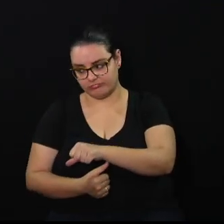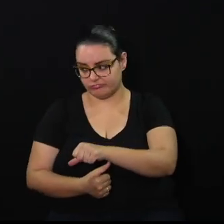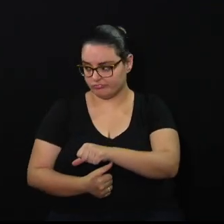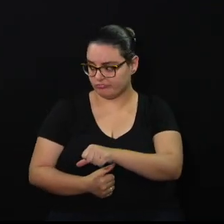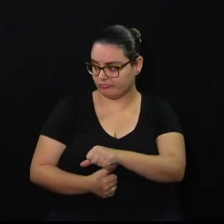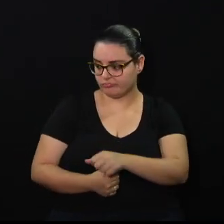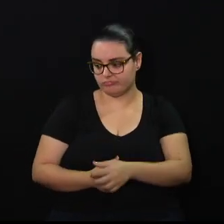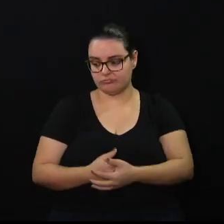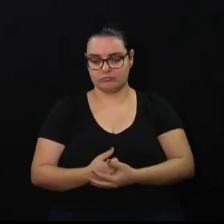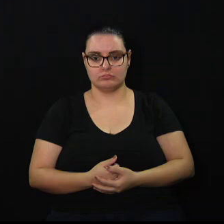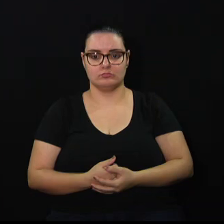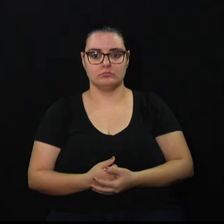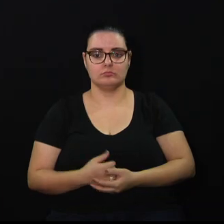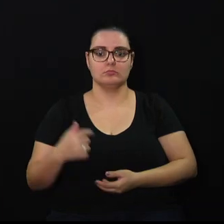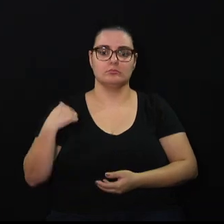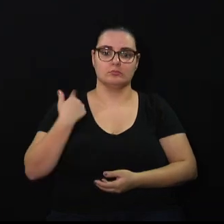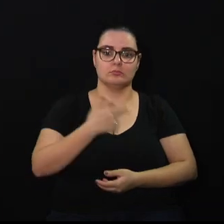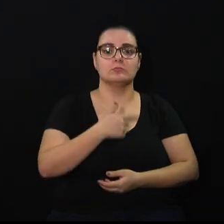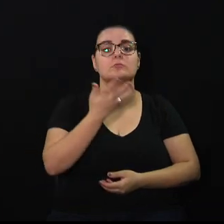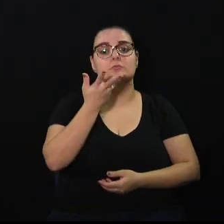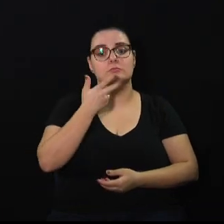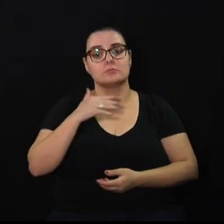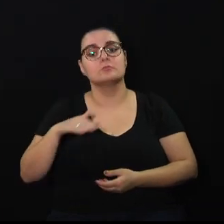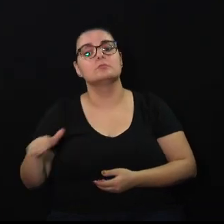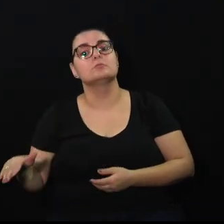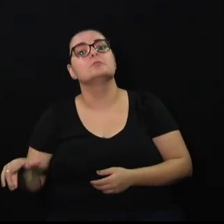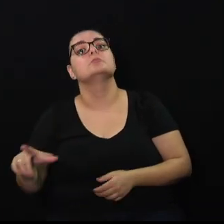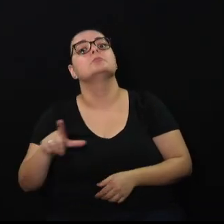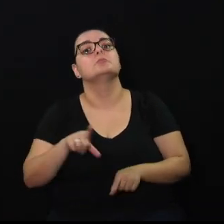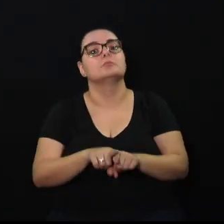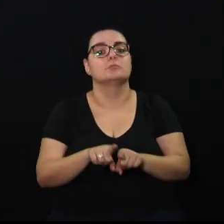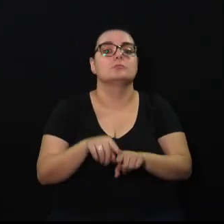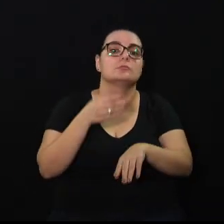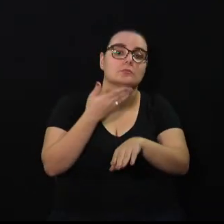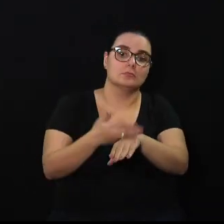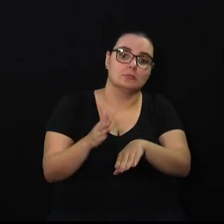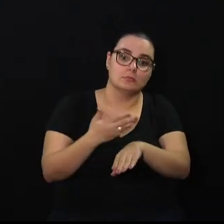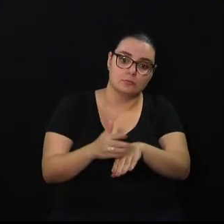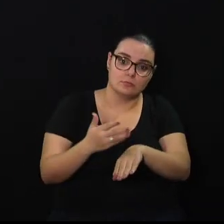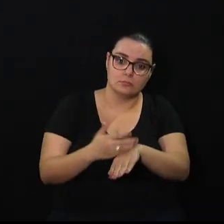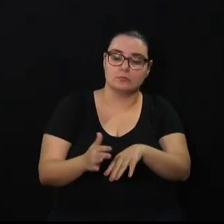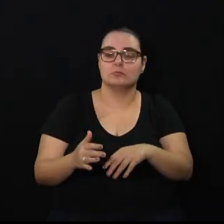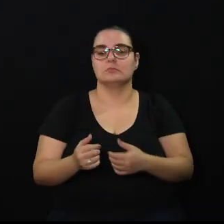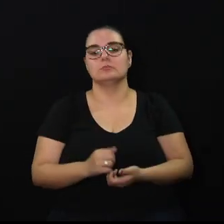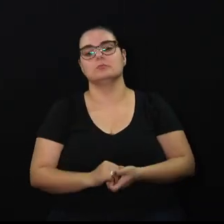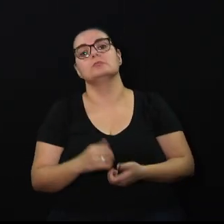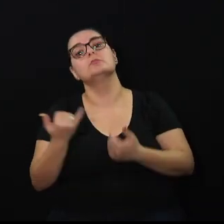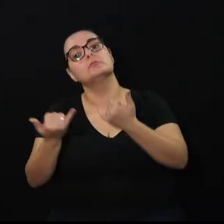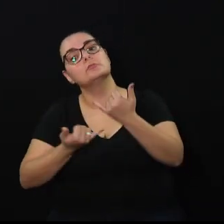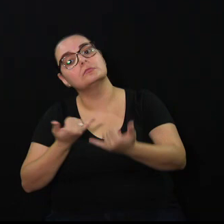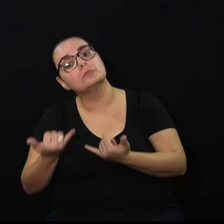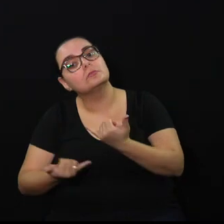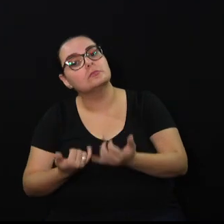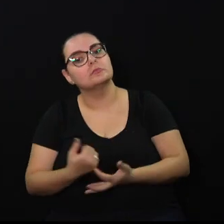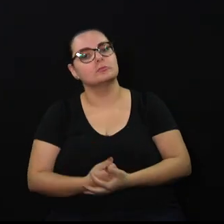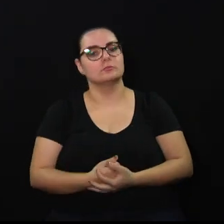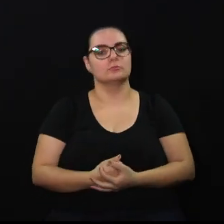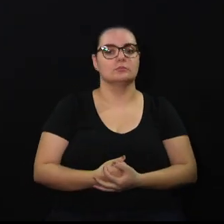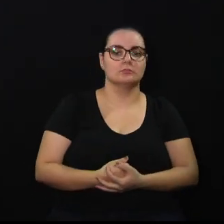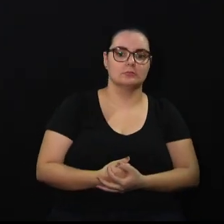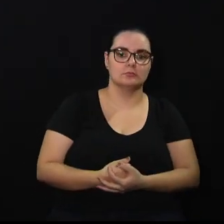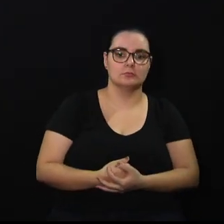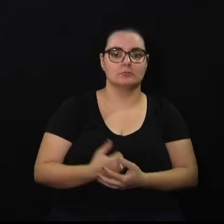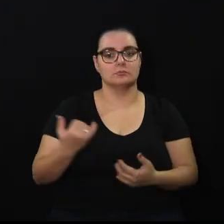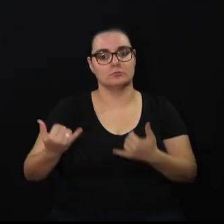as nossas crianças também precisam ser treinados de forma mais intensiva no brincar não é um brincar com eles de uma forma geral